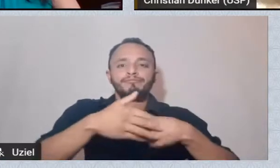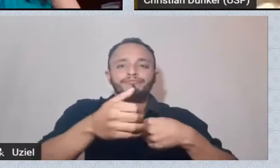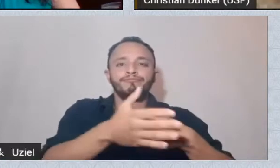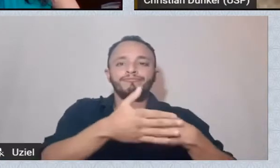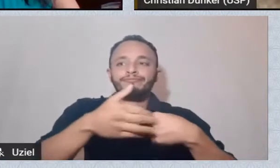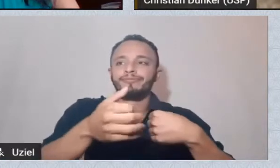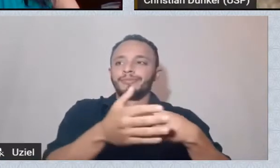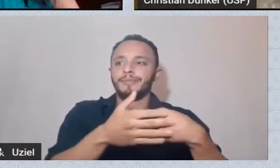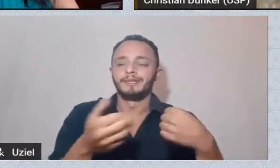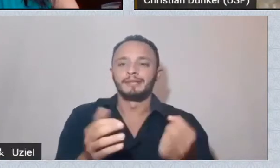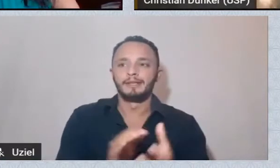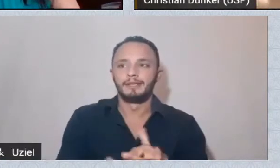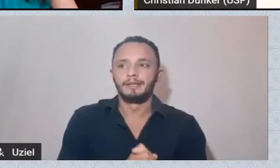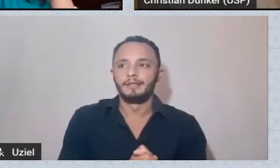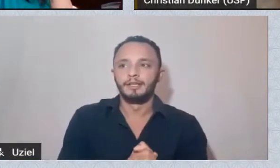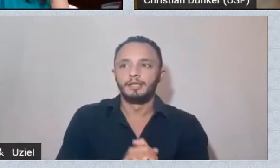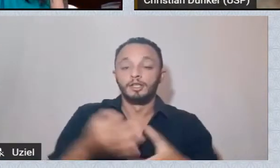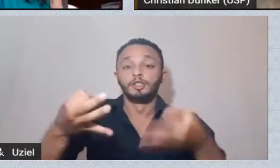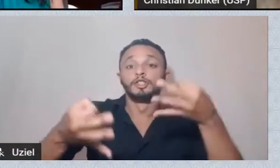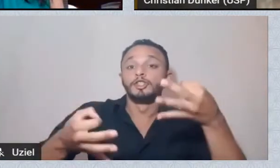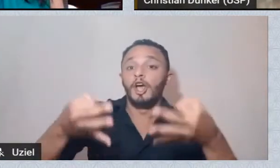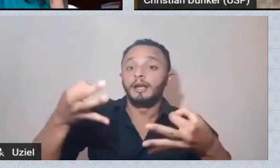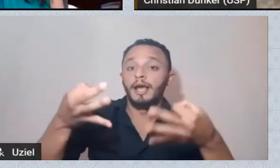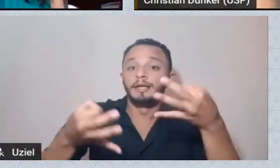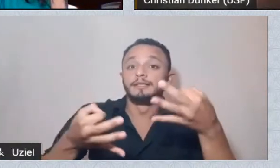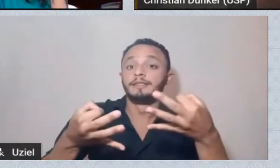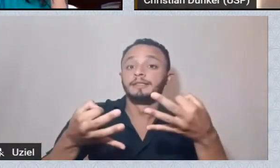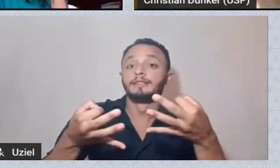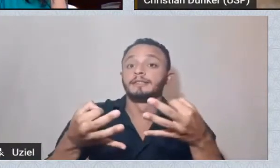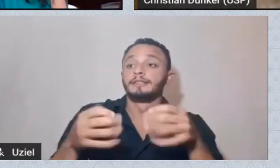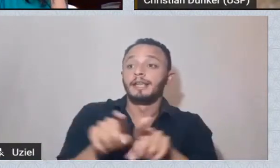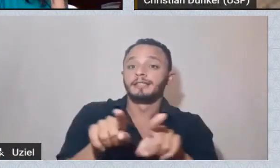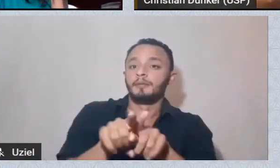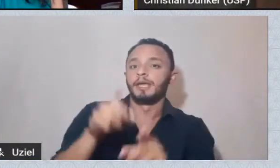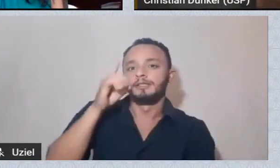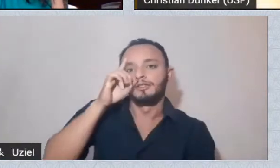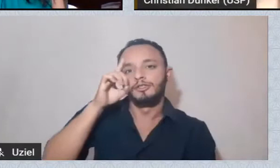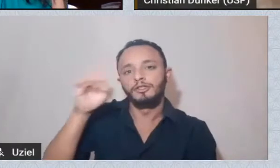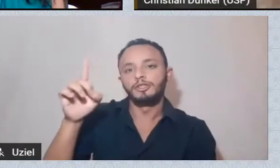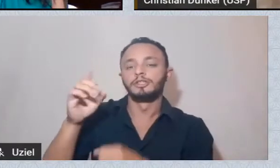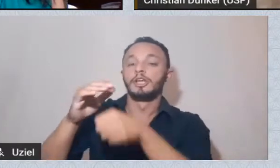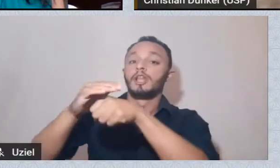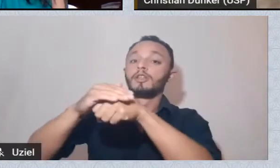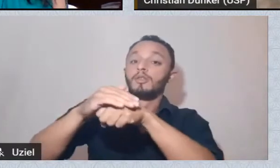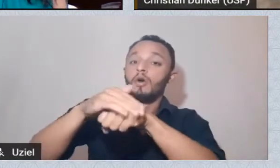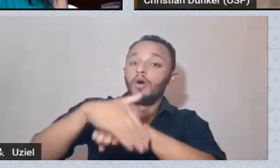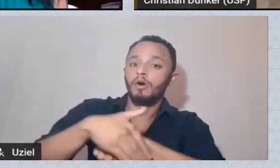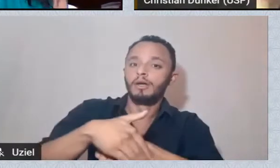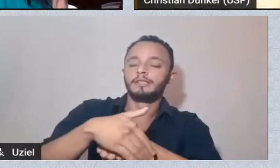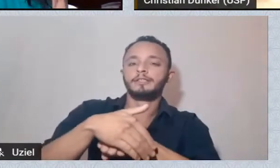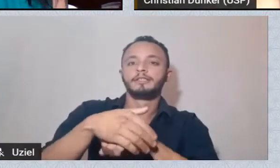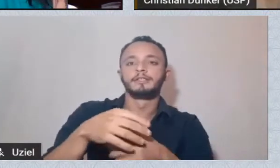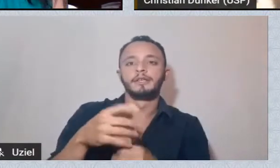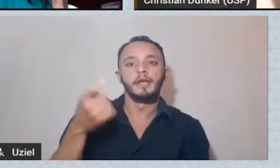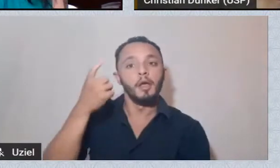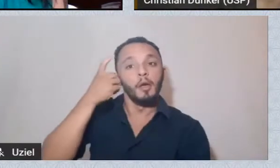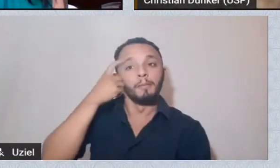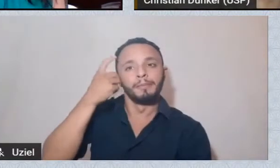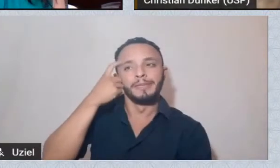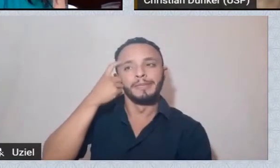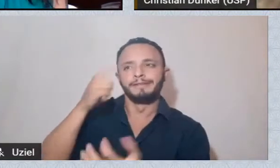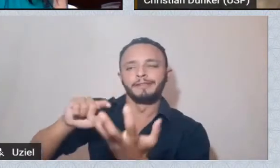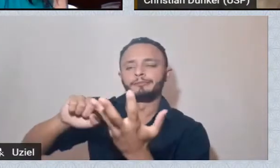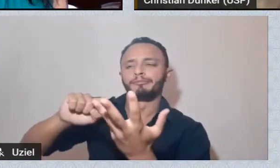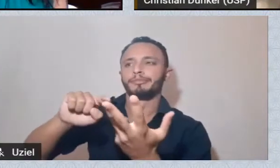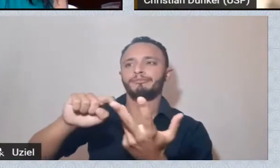os jornalistas que passam dia e noite com falta, tentando cobrir e compensar o esforço